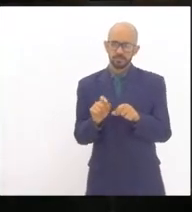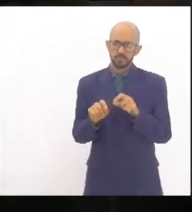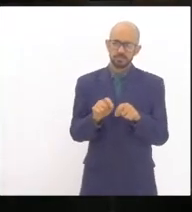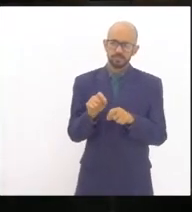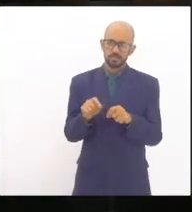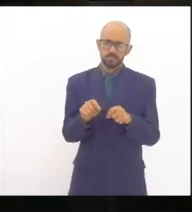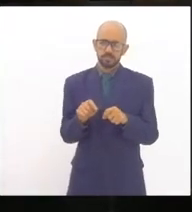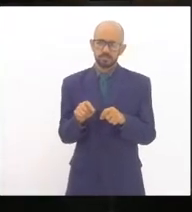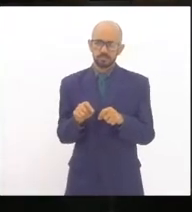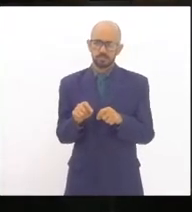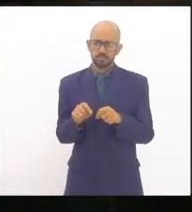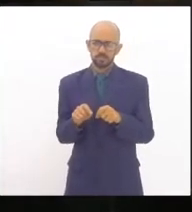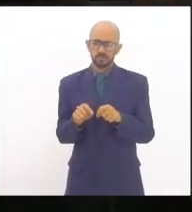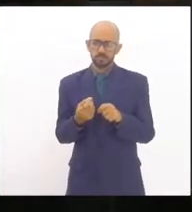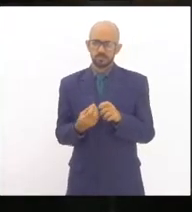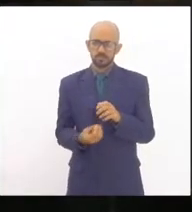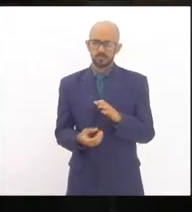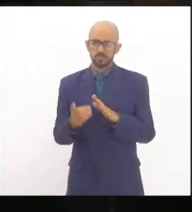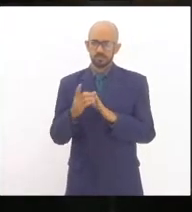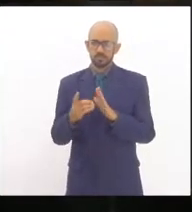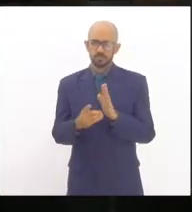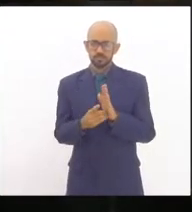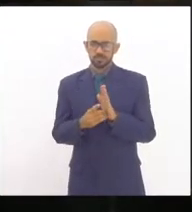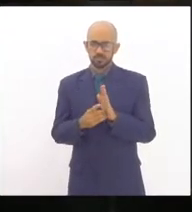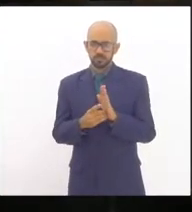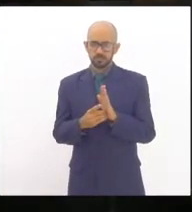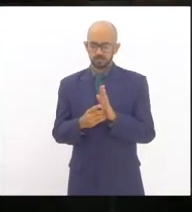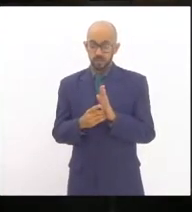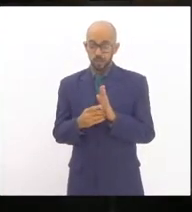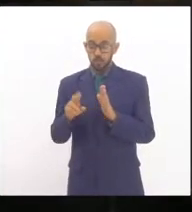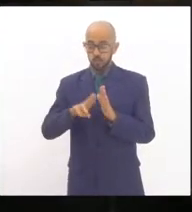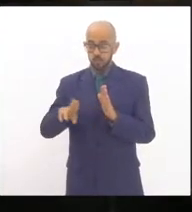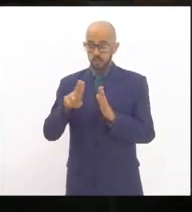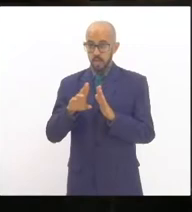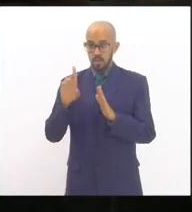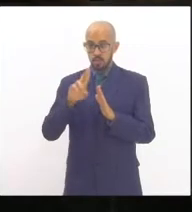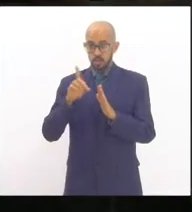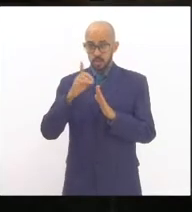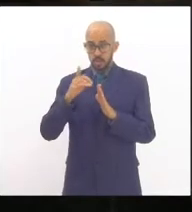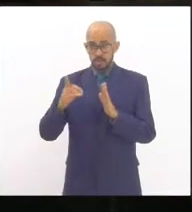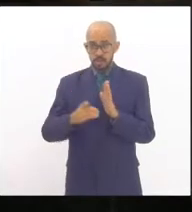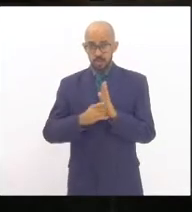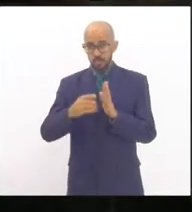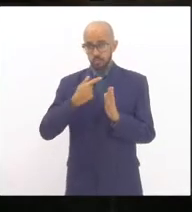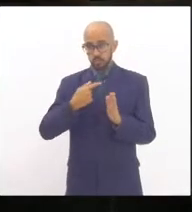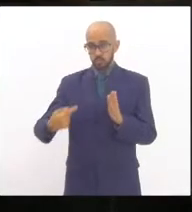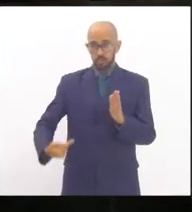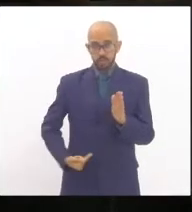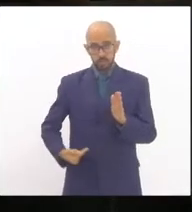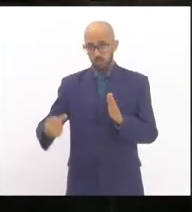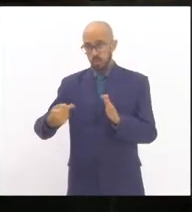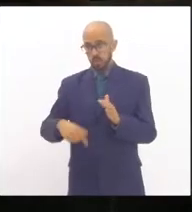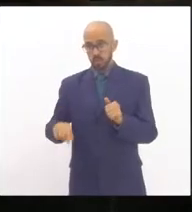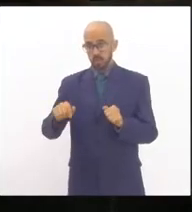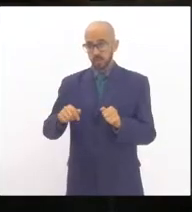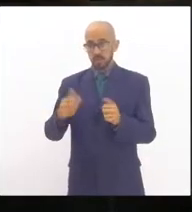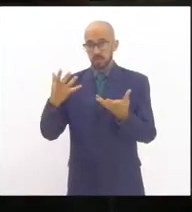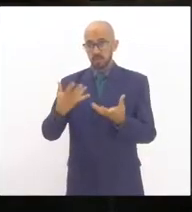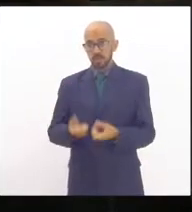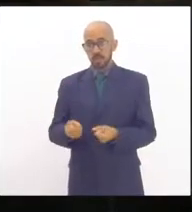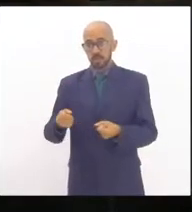eu via um decreto do Governador e as atribuições e